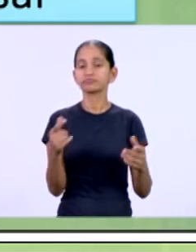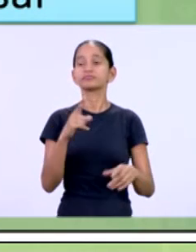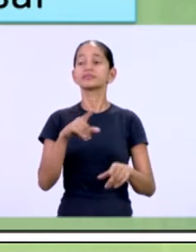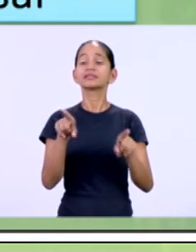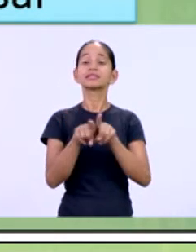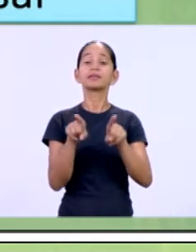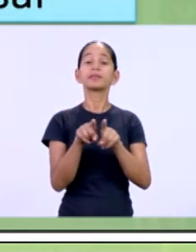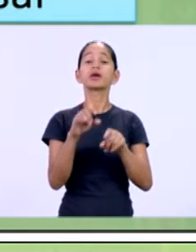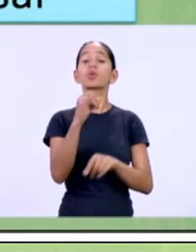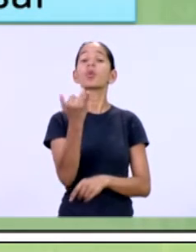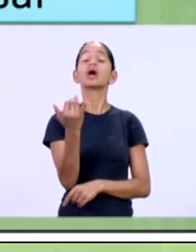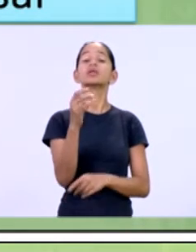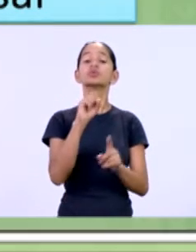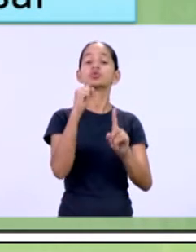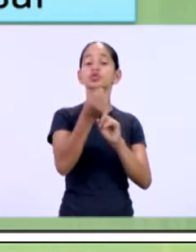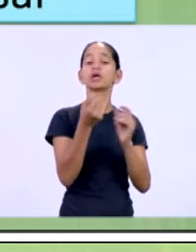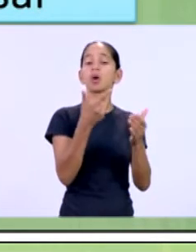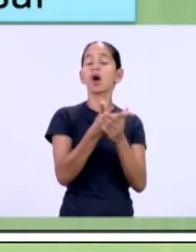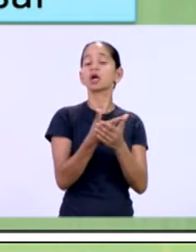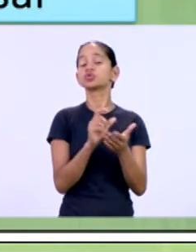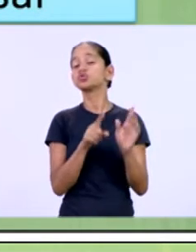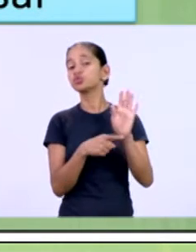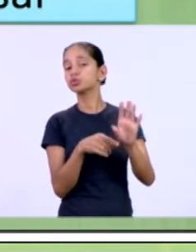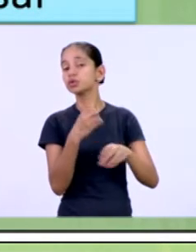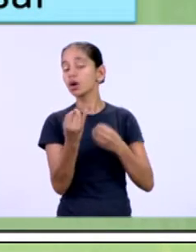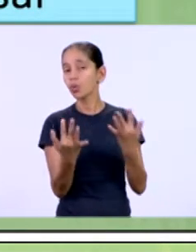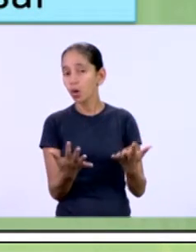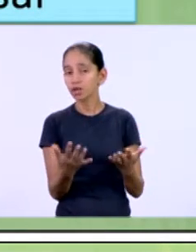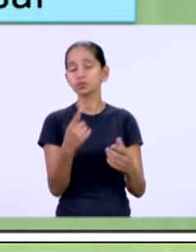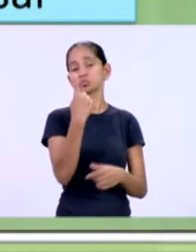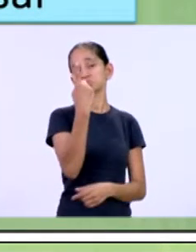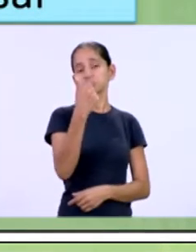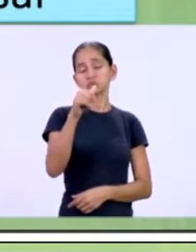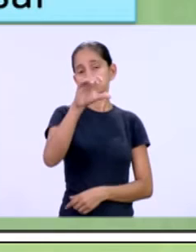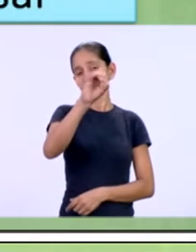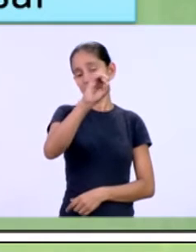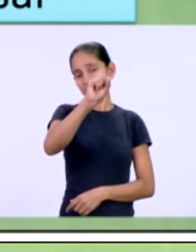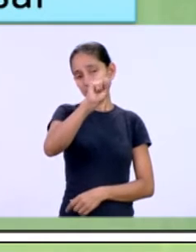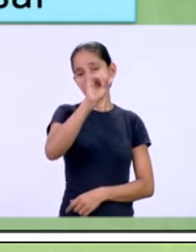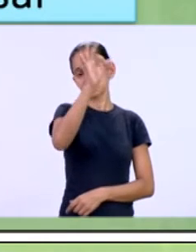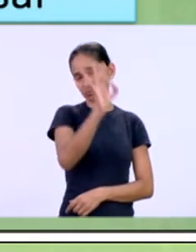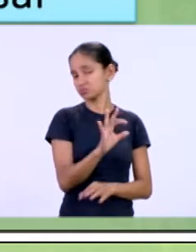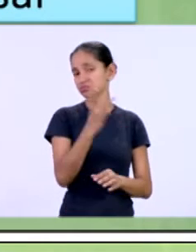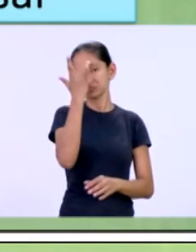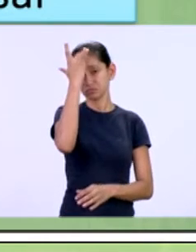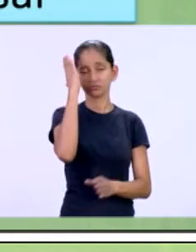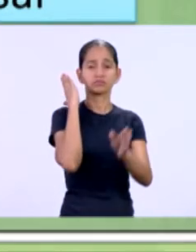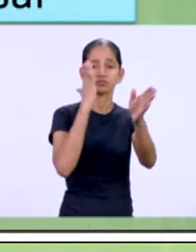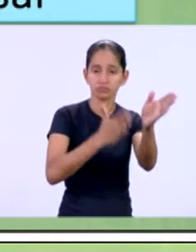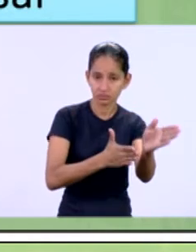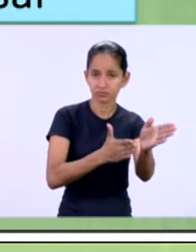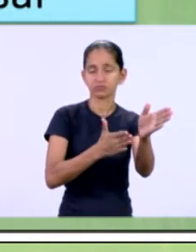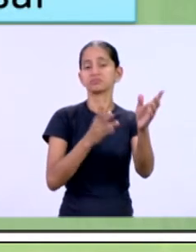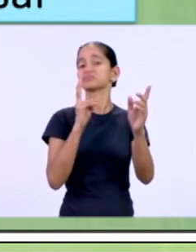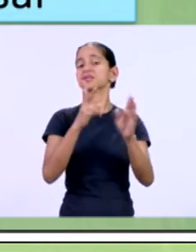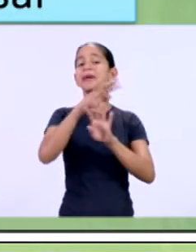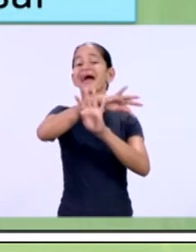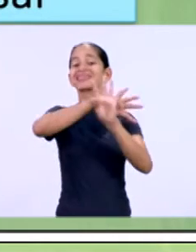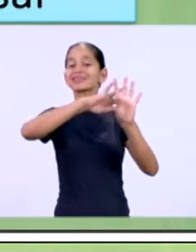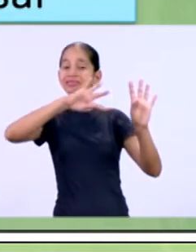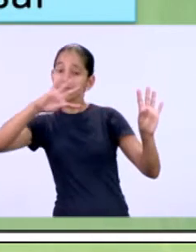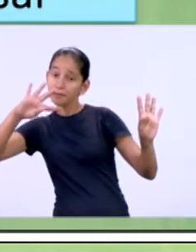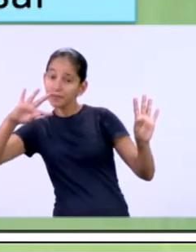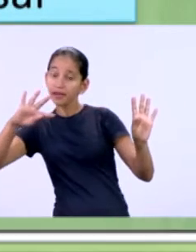social 12,9% ou 1,08% direto, também trimestralmente. PIS é 0,65%, só que